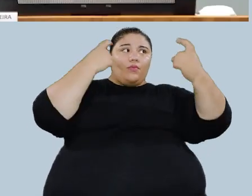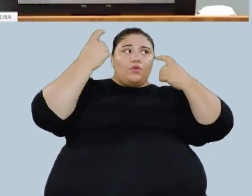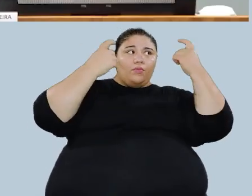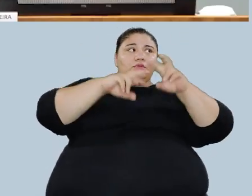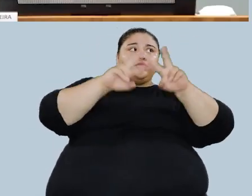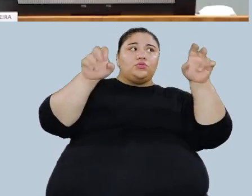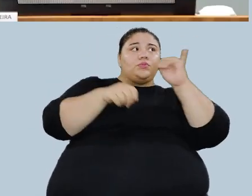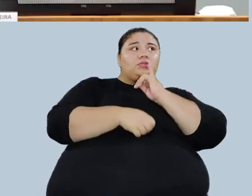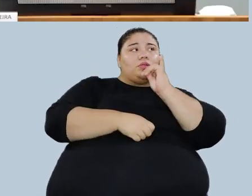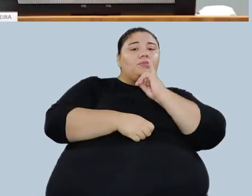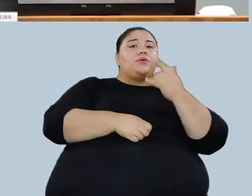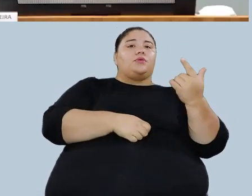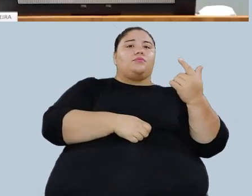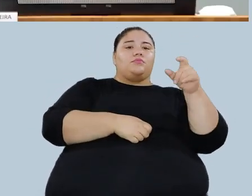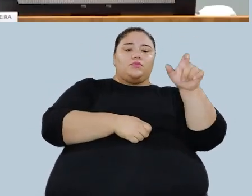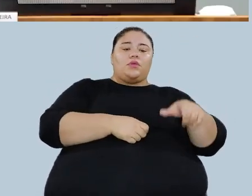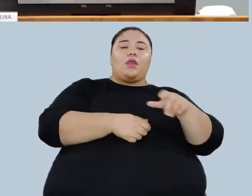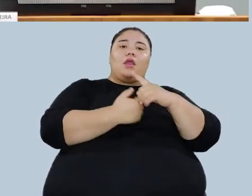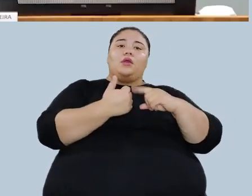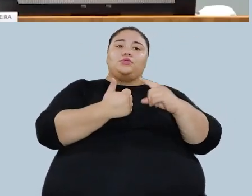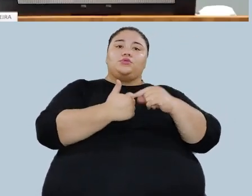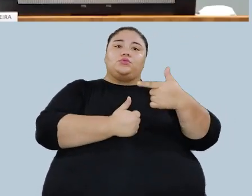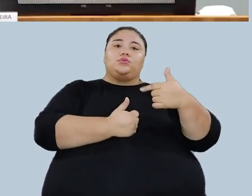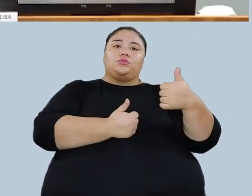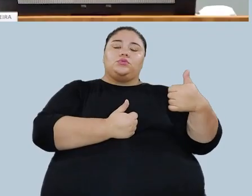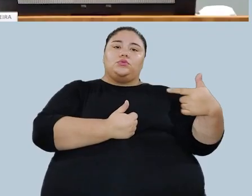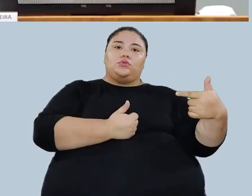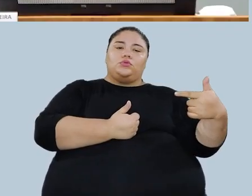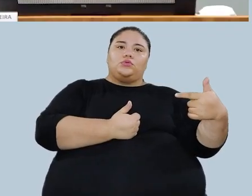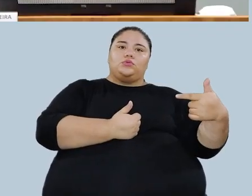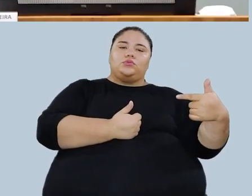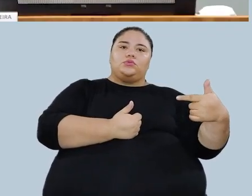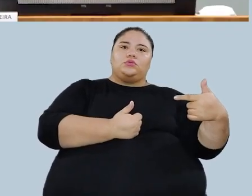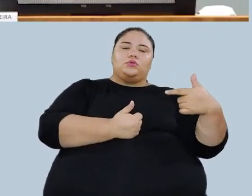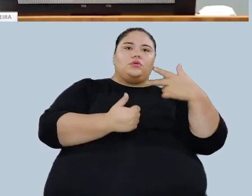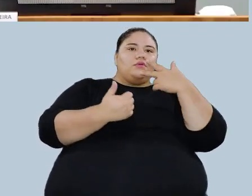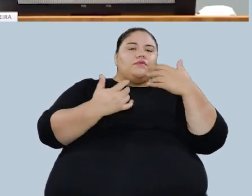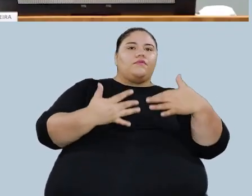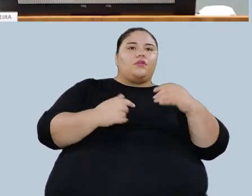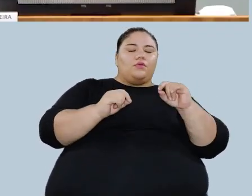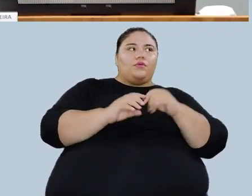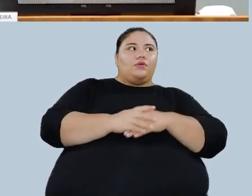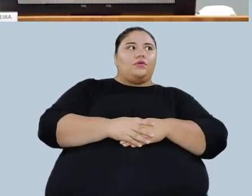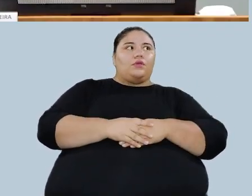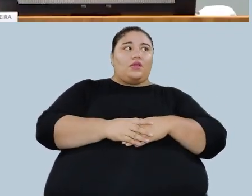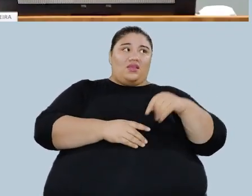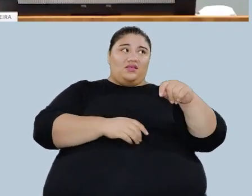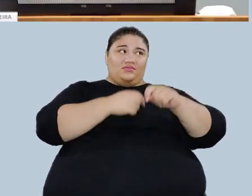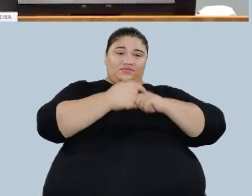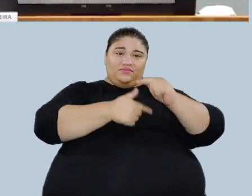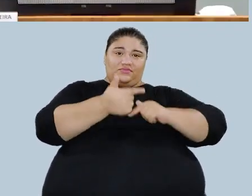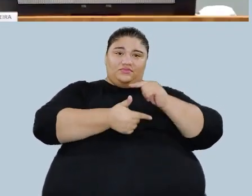preocupação do legislador, no artigo 212, em prever que nessas